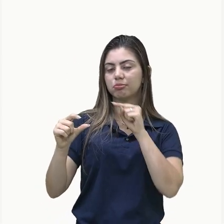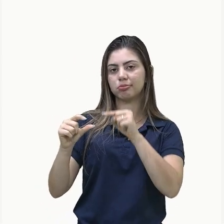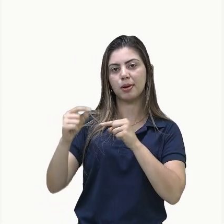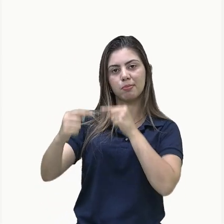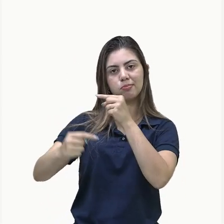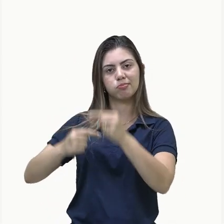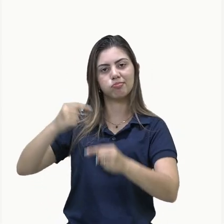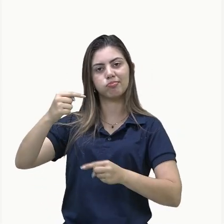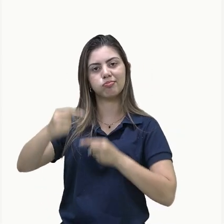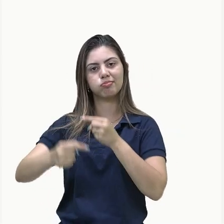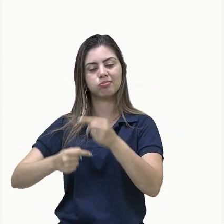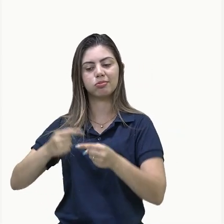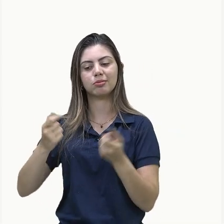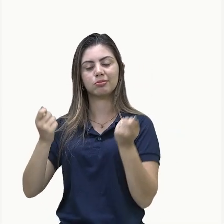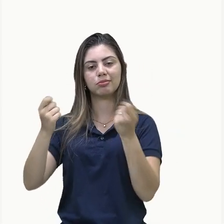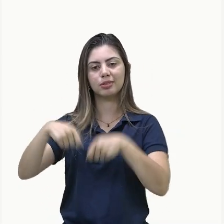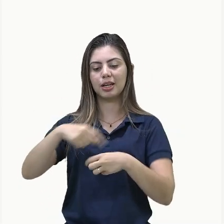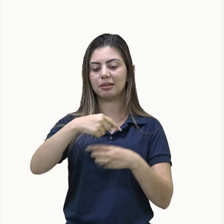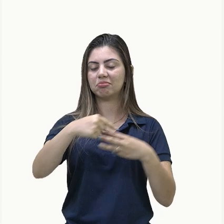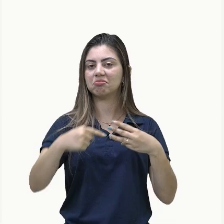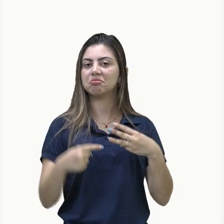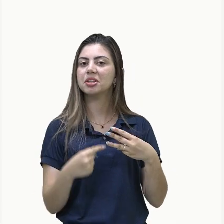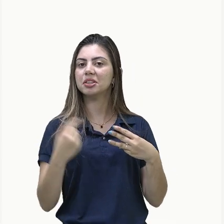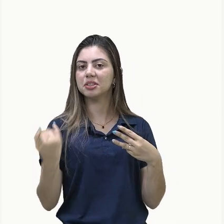resistor, ele consegue